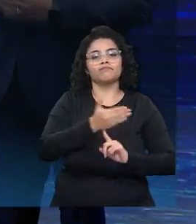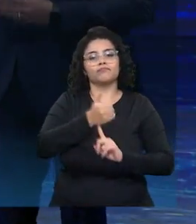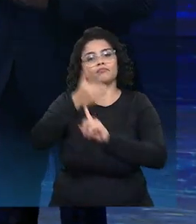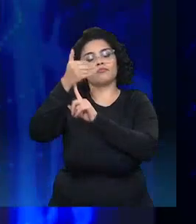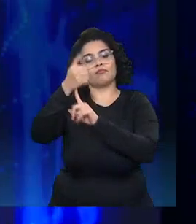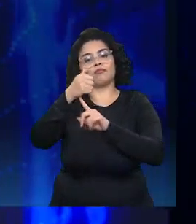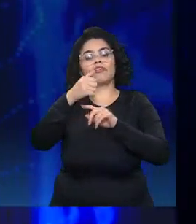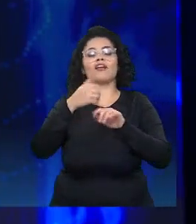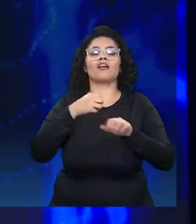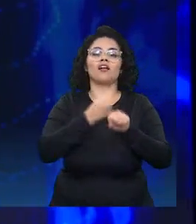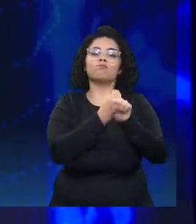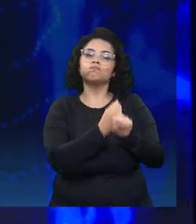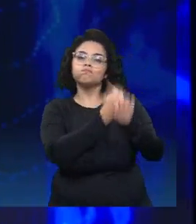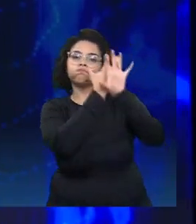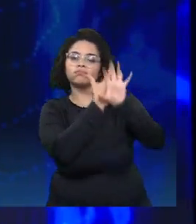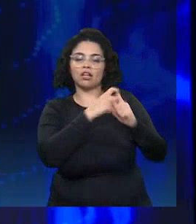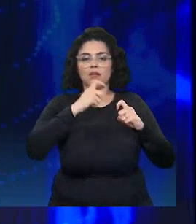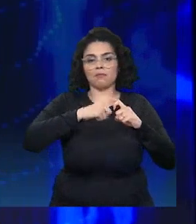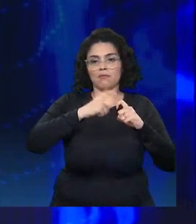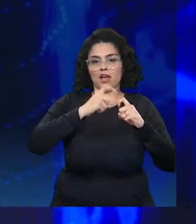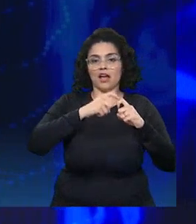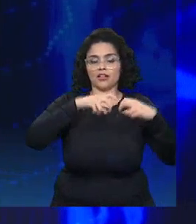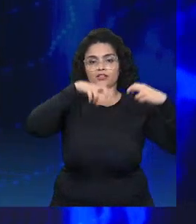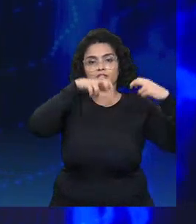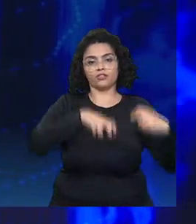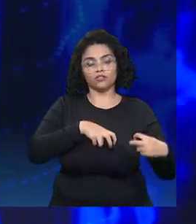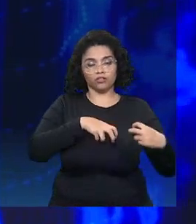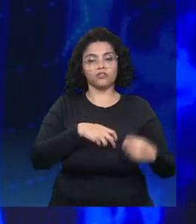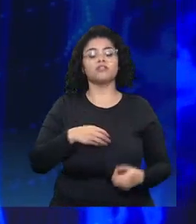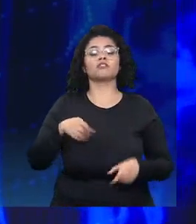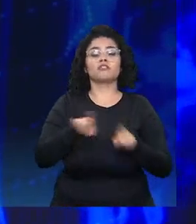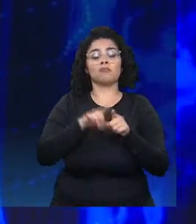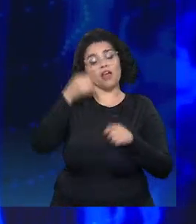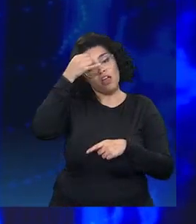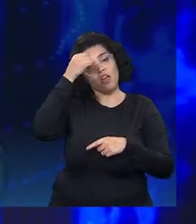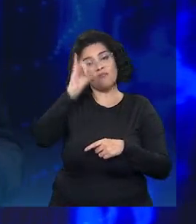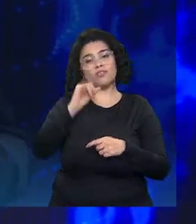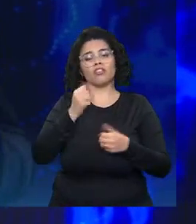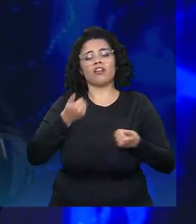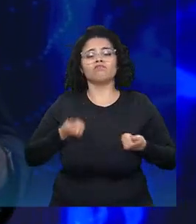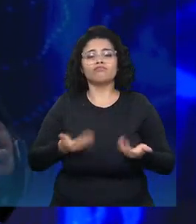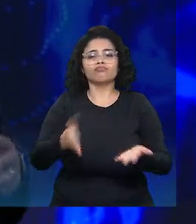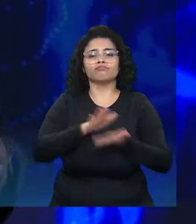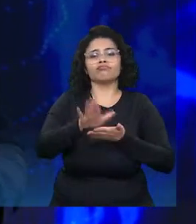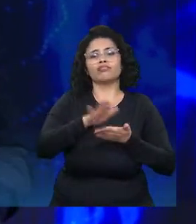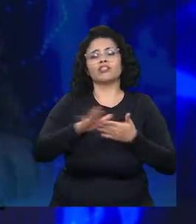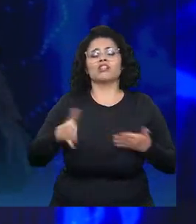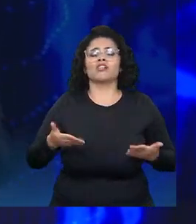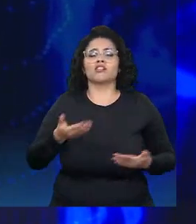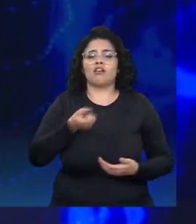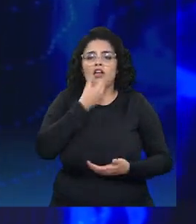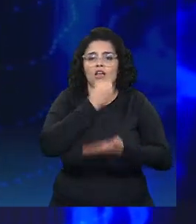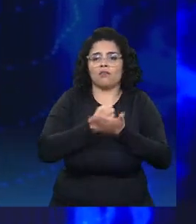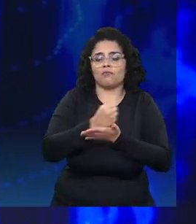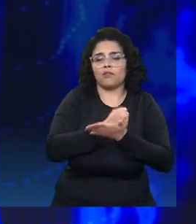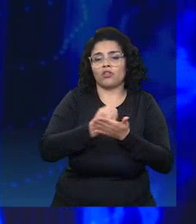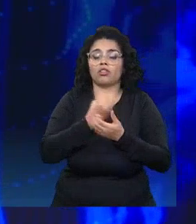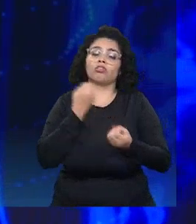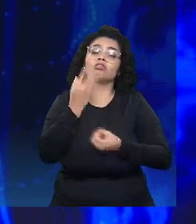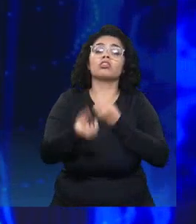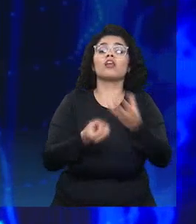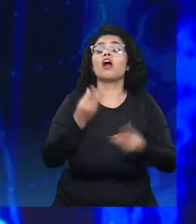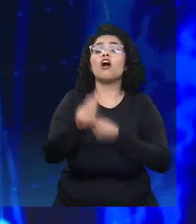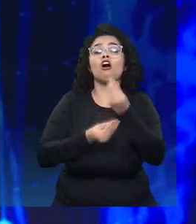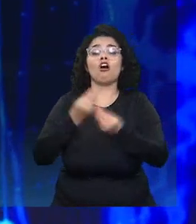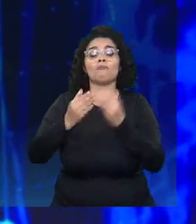em medicina e isso Vai facilitar a dispensação de medicamentos medicamento vai chegar na ponta da linha e vai ser entregue em casa